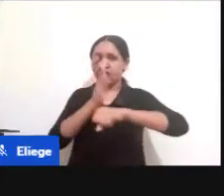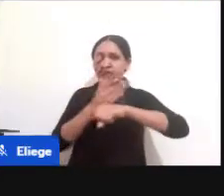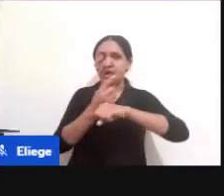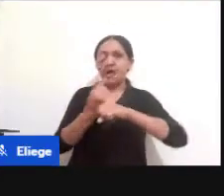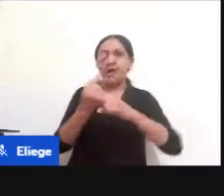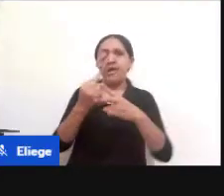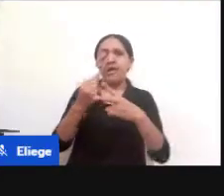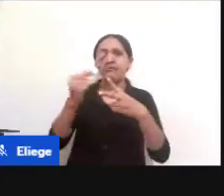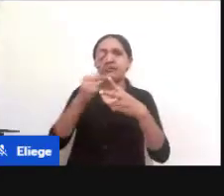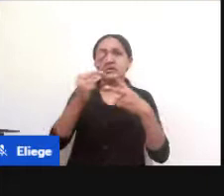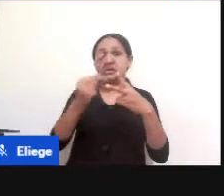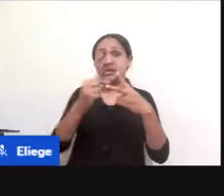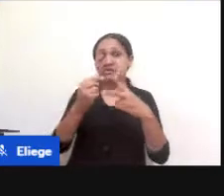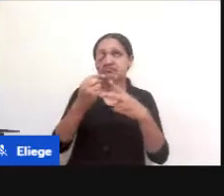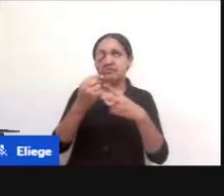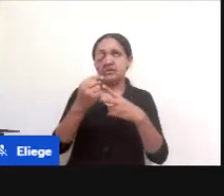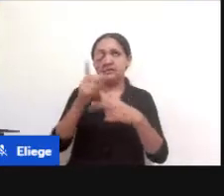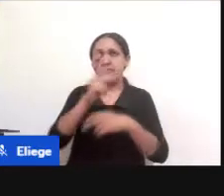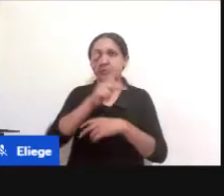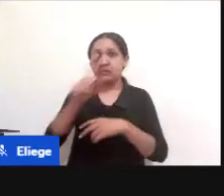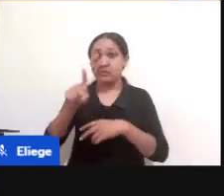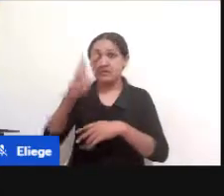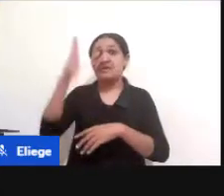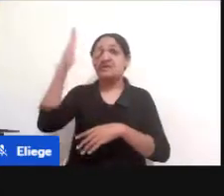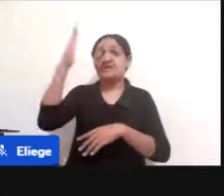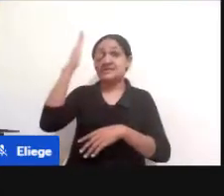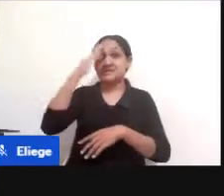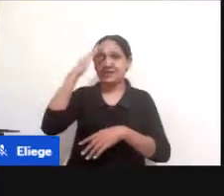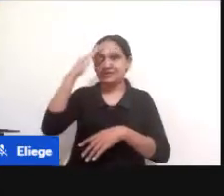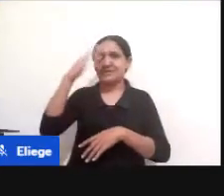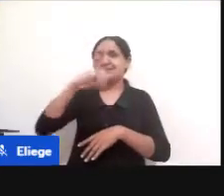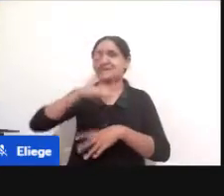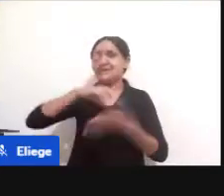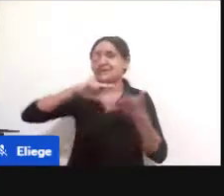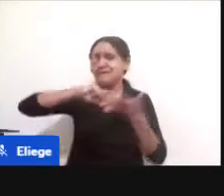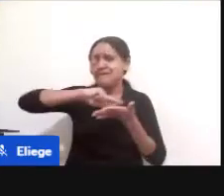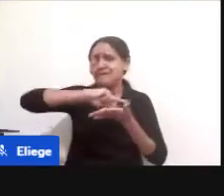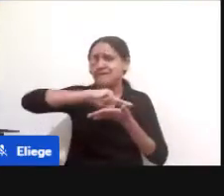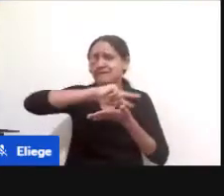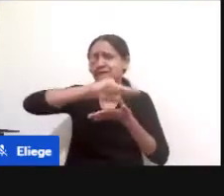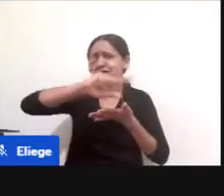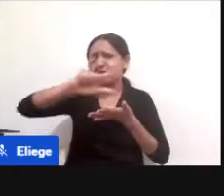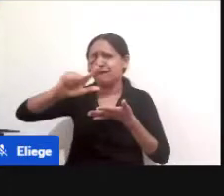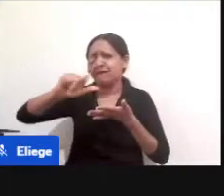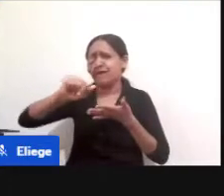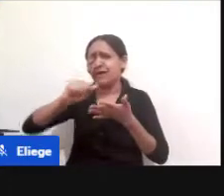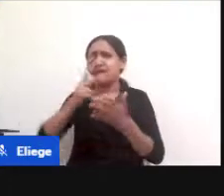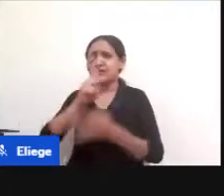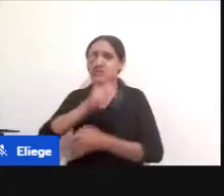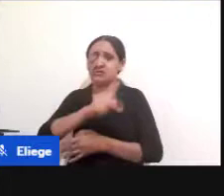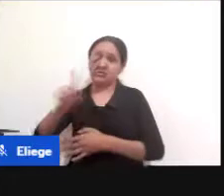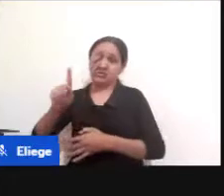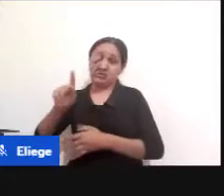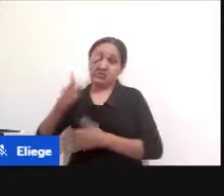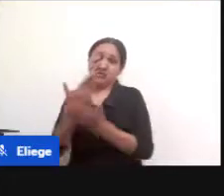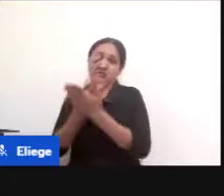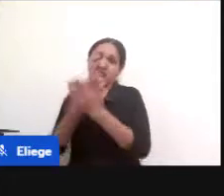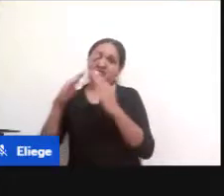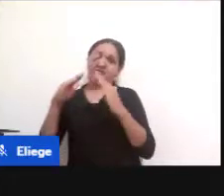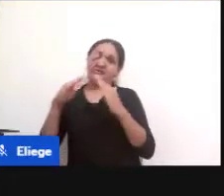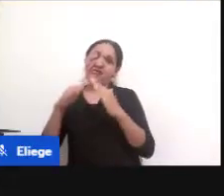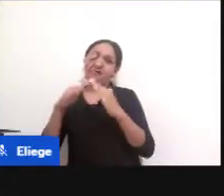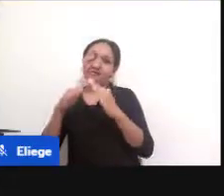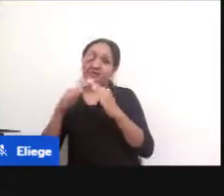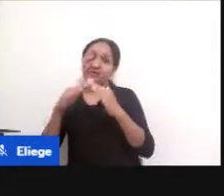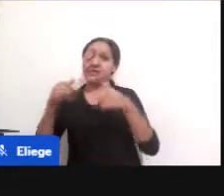nós sabemos que existem diferentes contextos. Tem escola que tem vários professores para dividir a quadra. Nós sabemos que tem escola